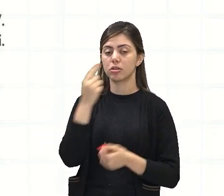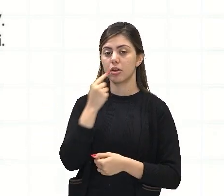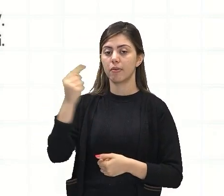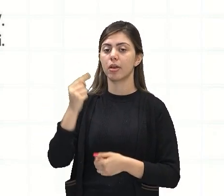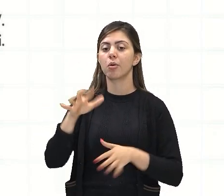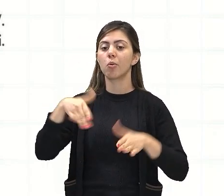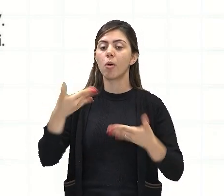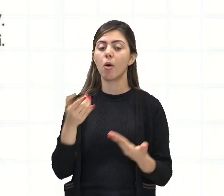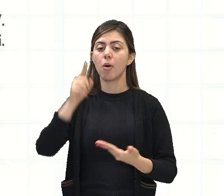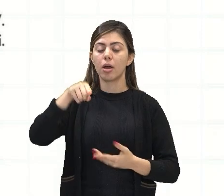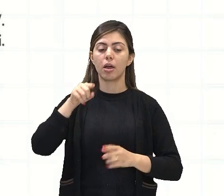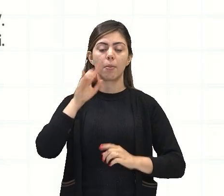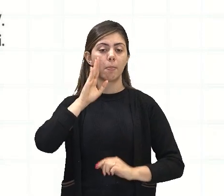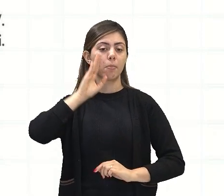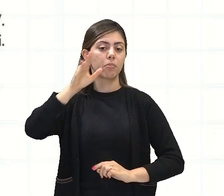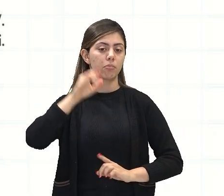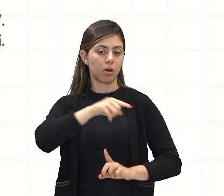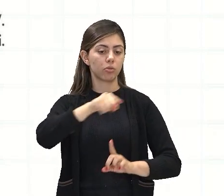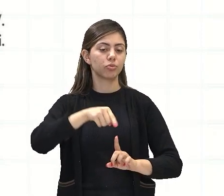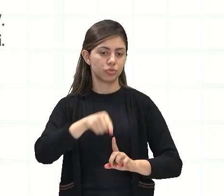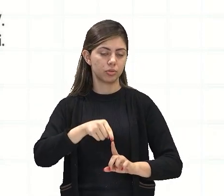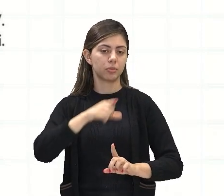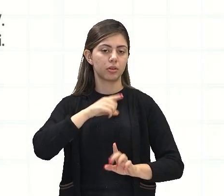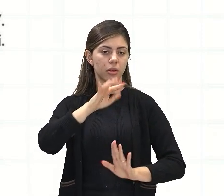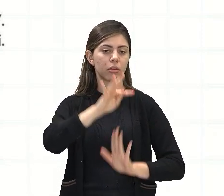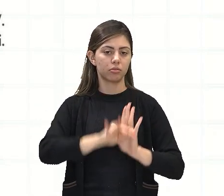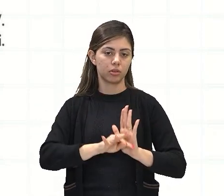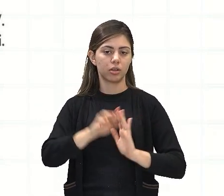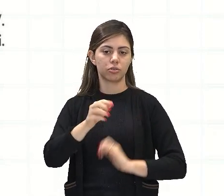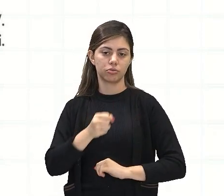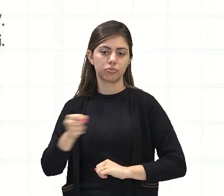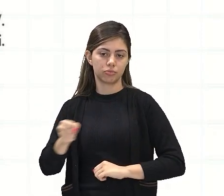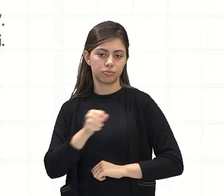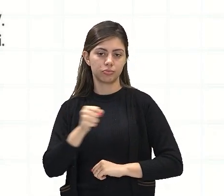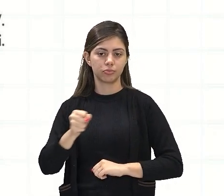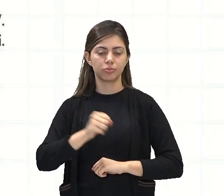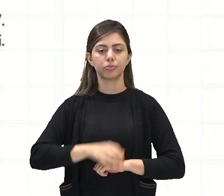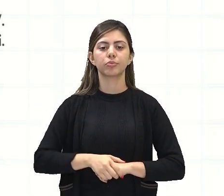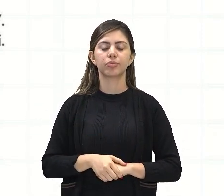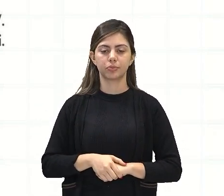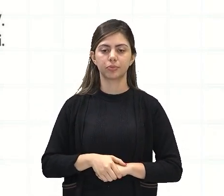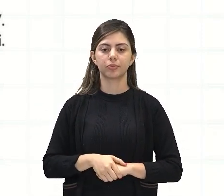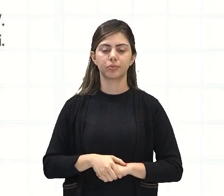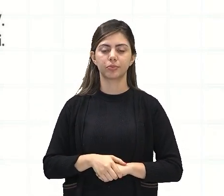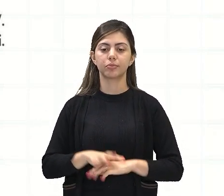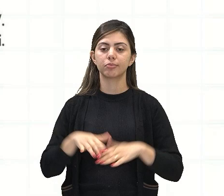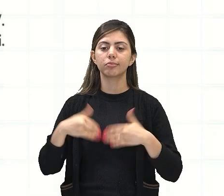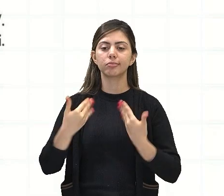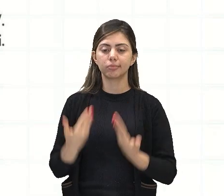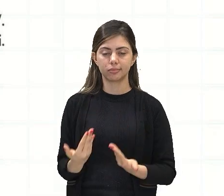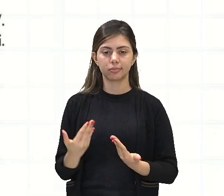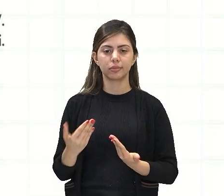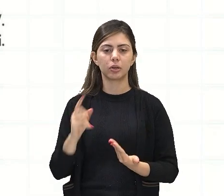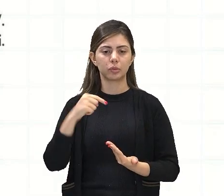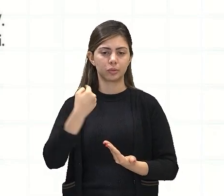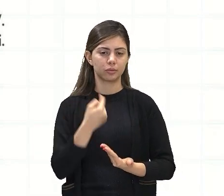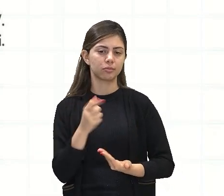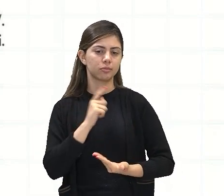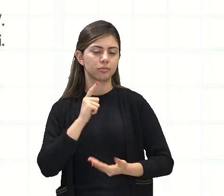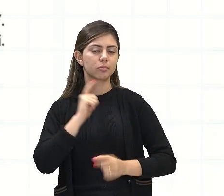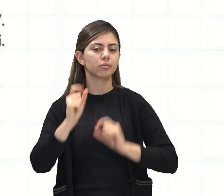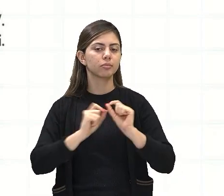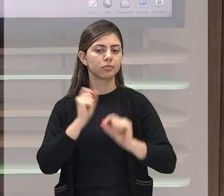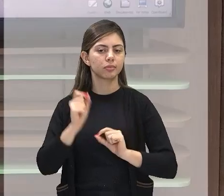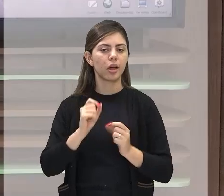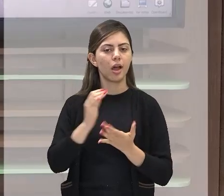principais tipos de texto jornalístico, né? Então, basicamente, nós temos,